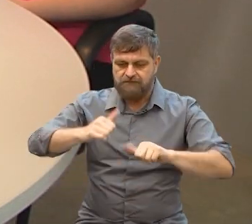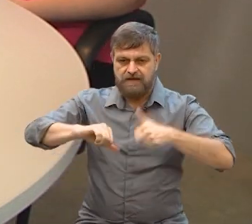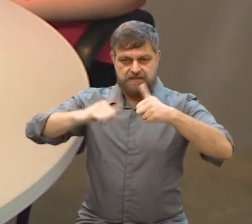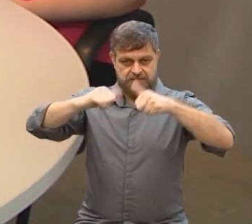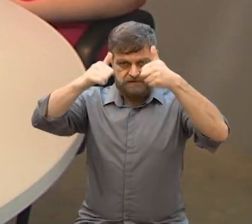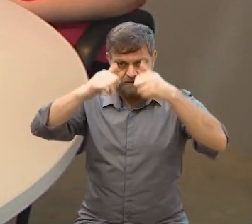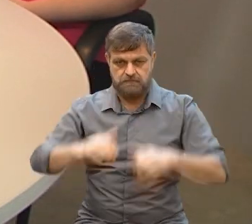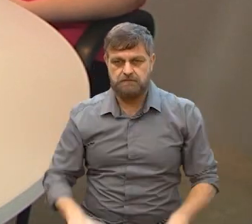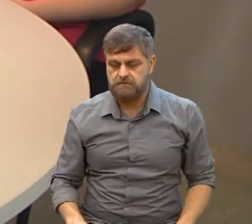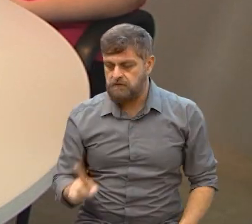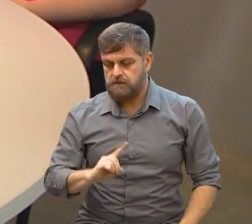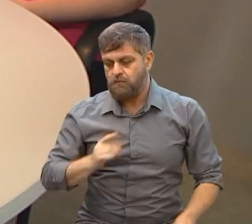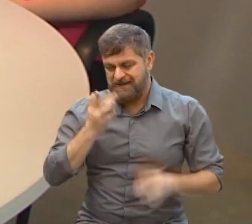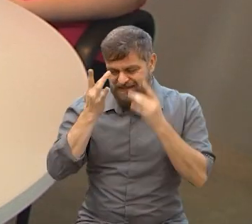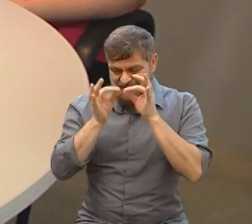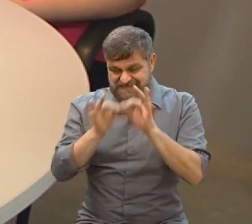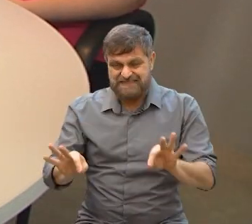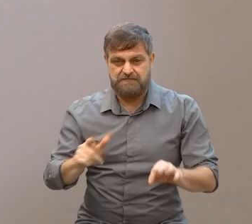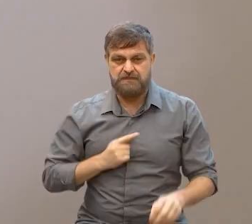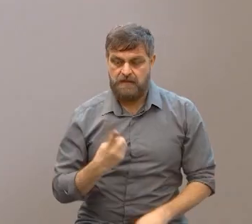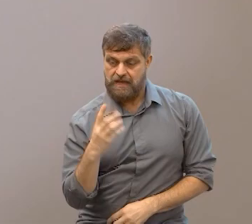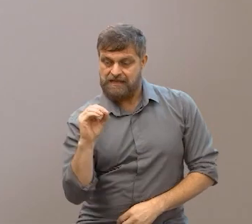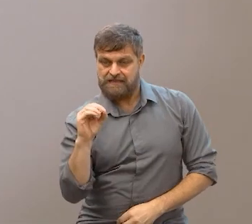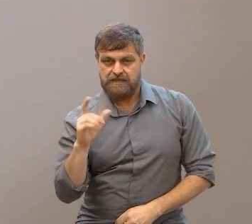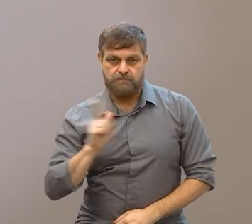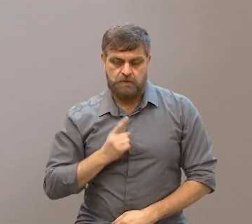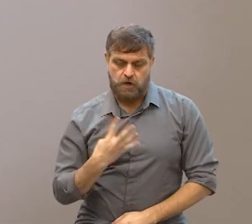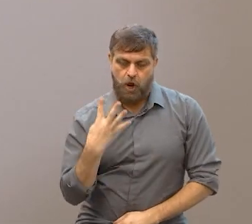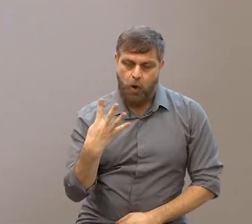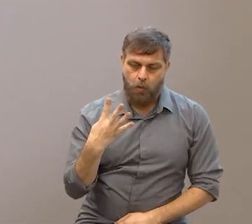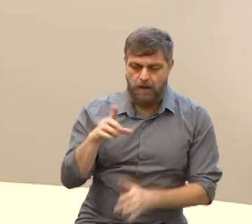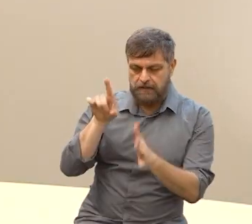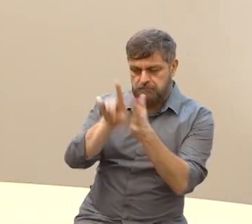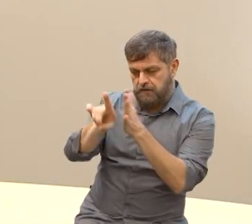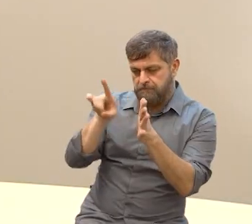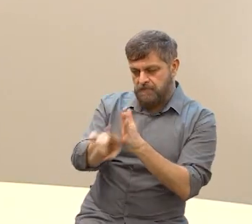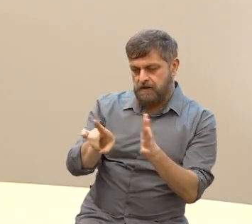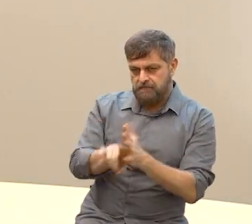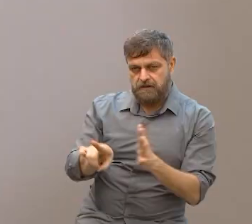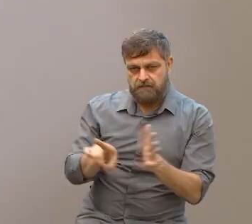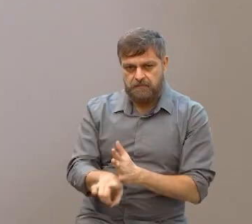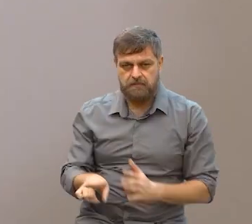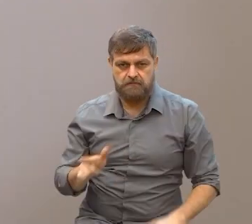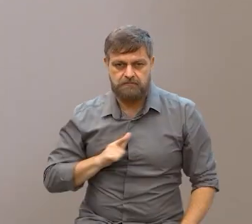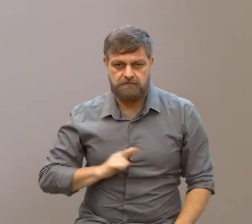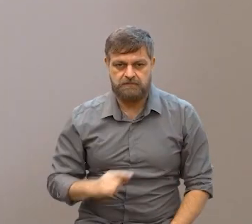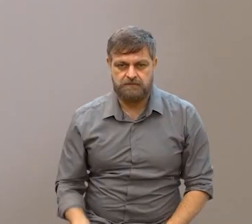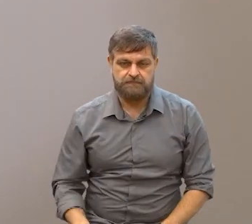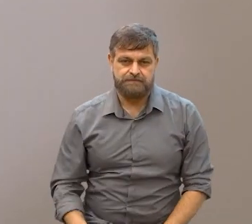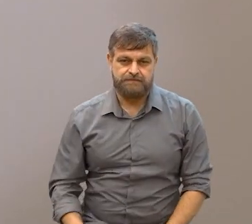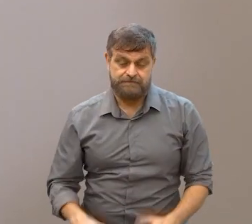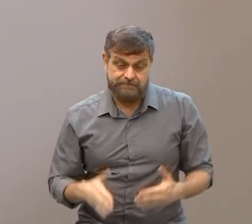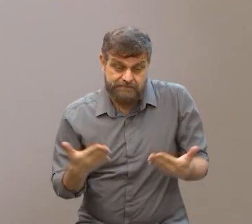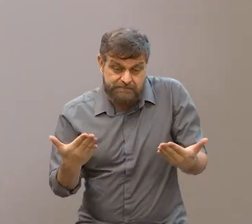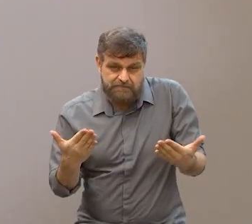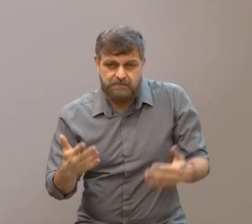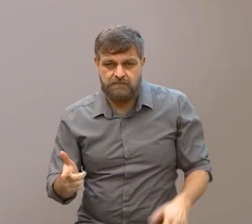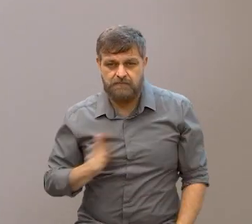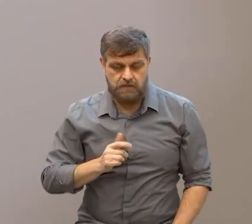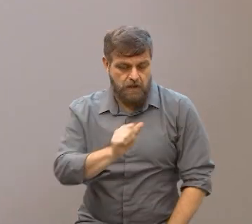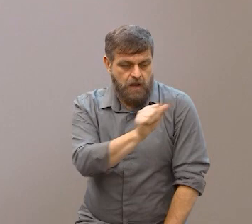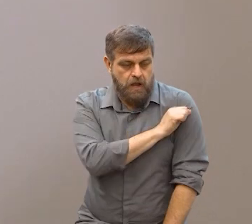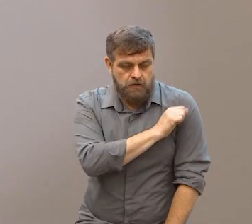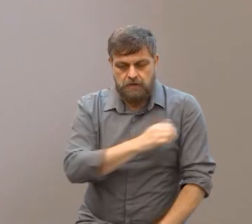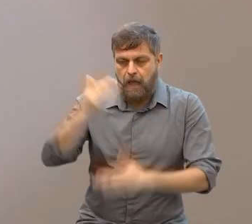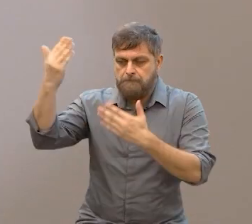Não é simples. E não precisa ter 10 questões, você pode ter 4 e avaliar bem. Ou uma só, né? A quantidade de questões não diz. Agora, em relação ao aluno que